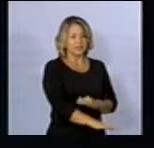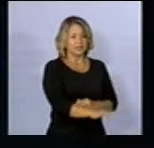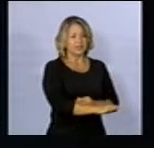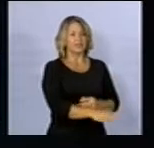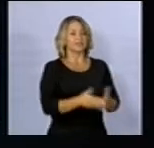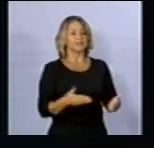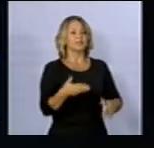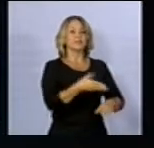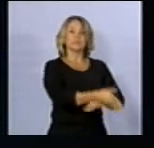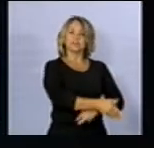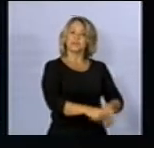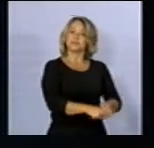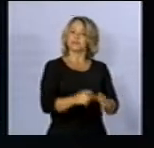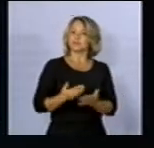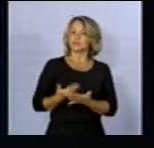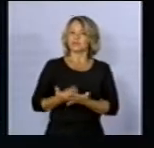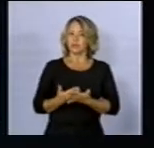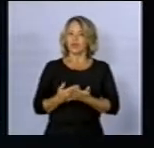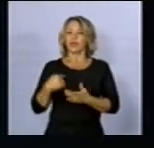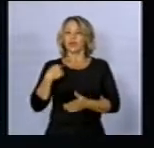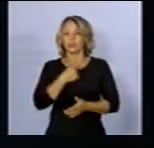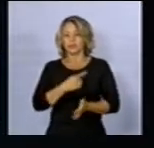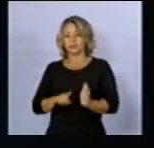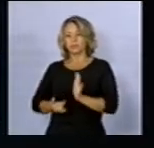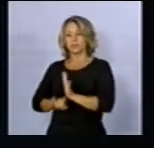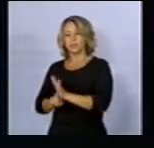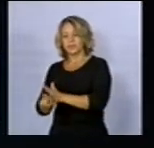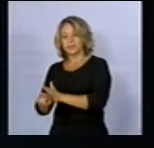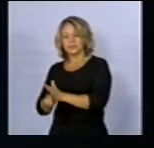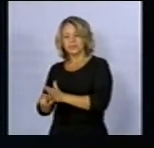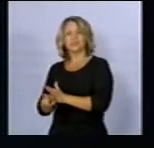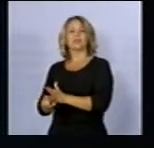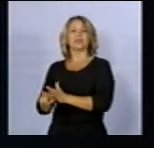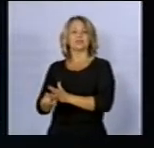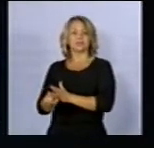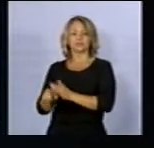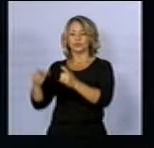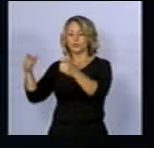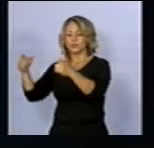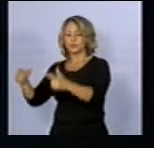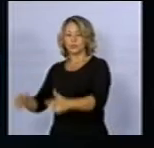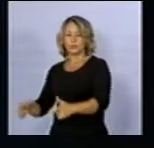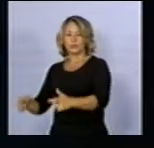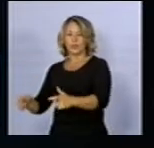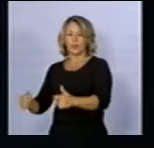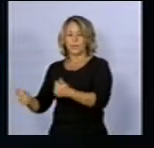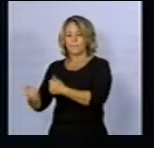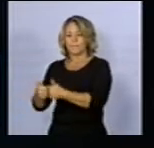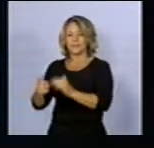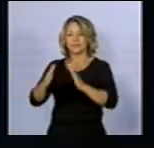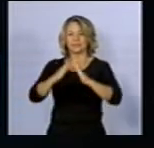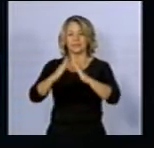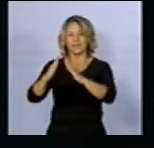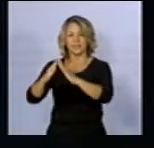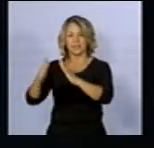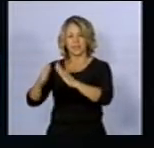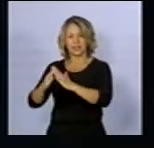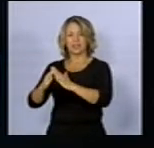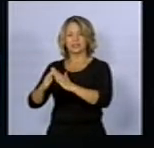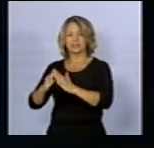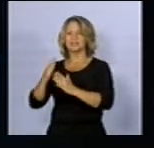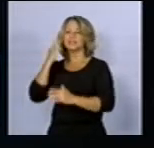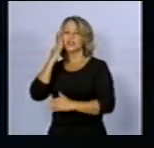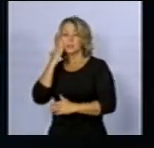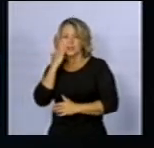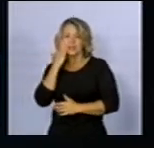participantes do estudo. Nós chegávamos a uma equipe técnica, ao local da residência, mencionado no atestado de